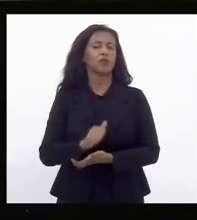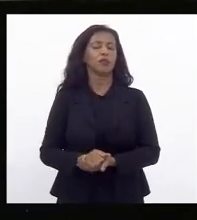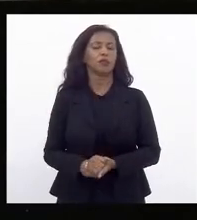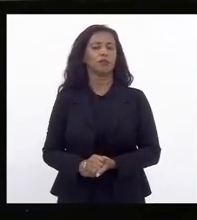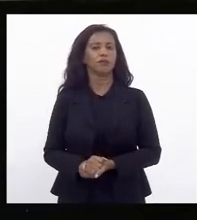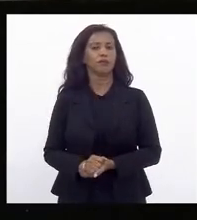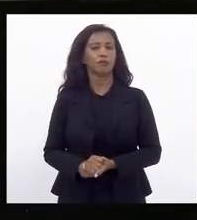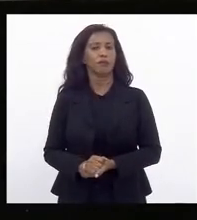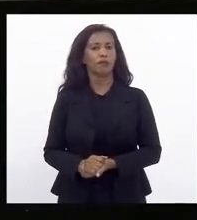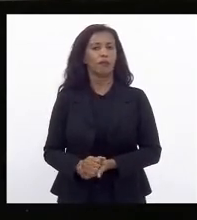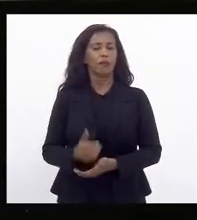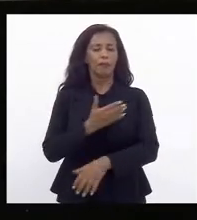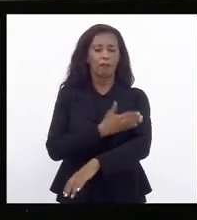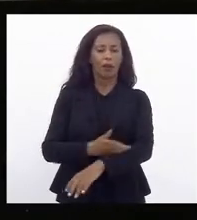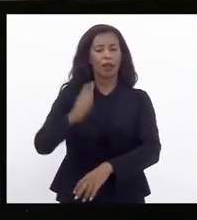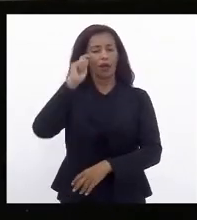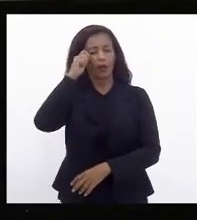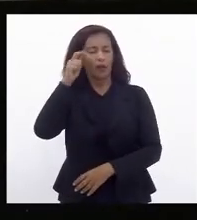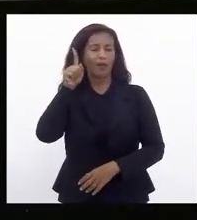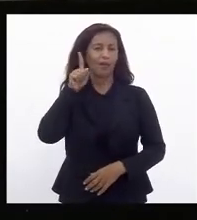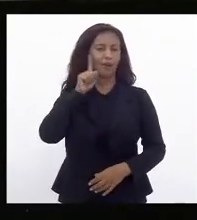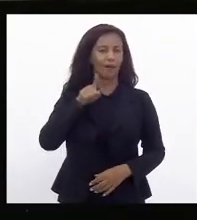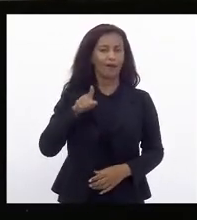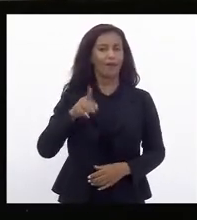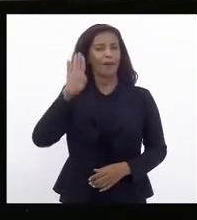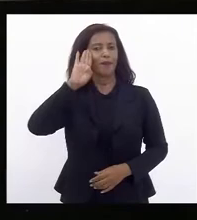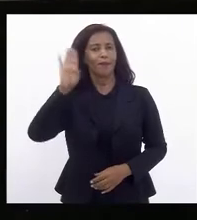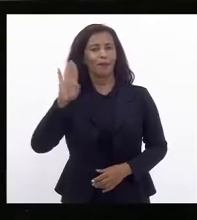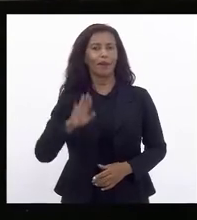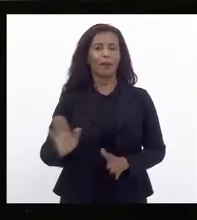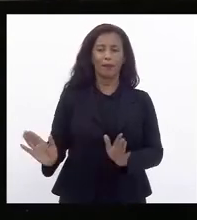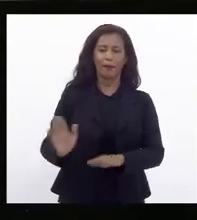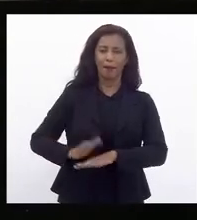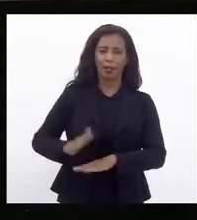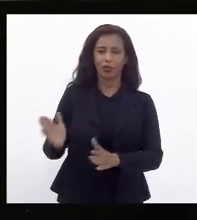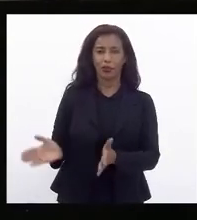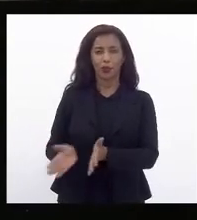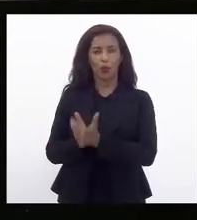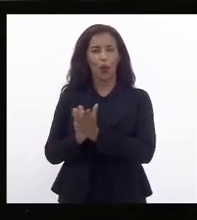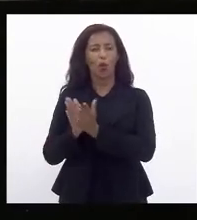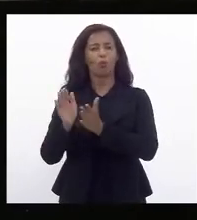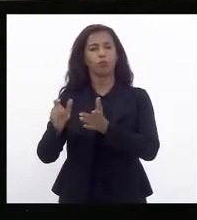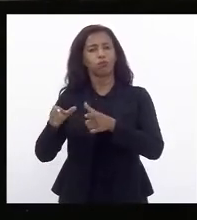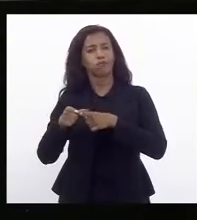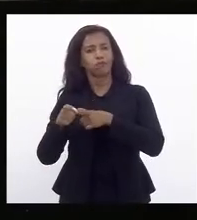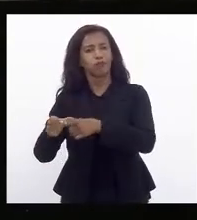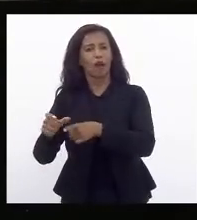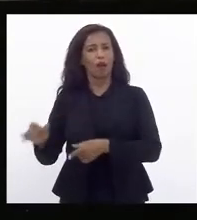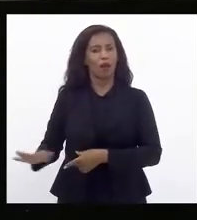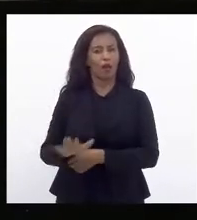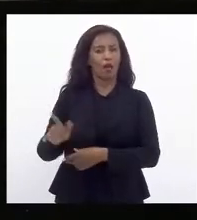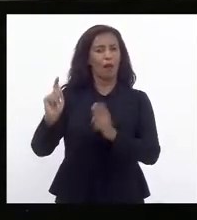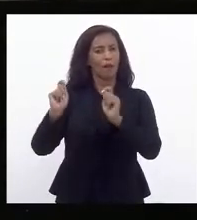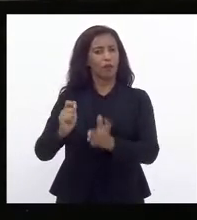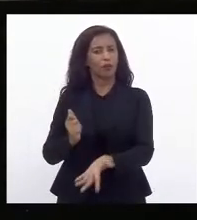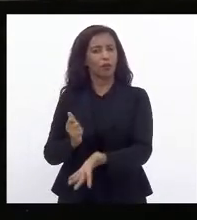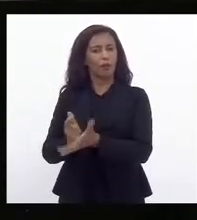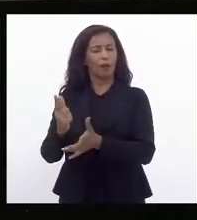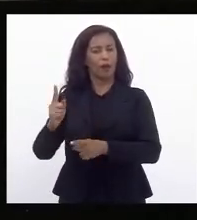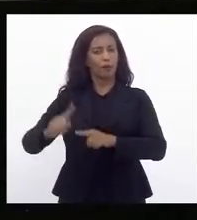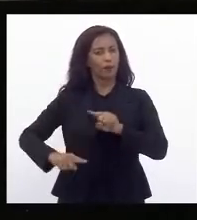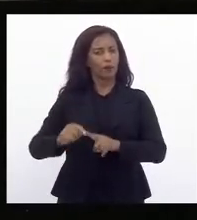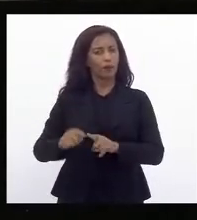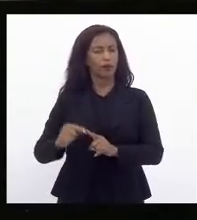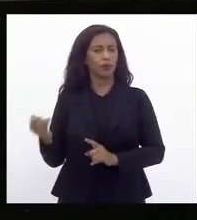mulheres, brancas, negras, pardas, principalmente mais pobres da periferia, tenham acesso a comprar esse produto tão importante que é